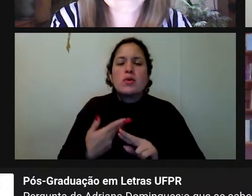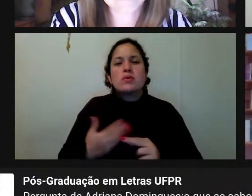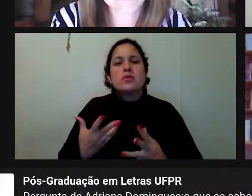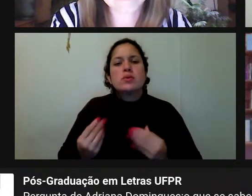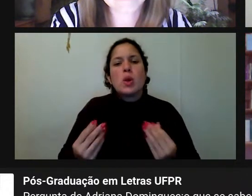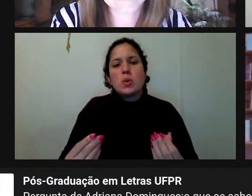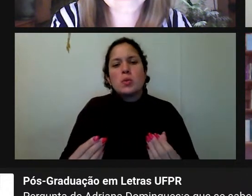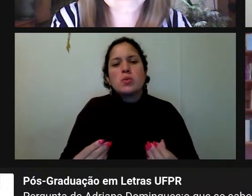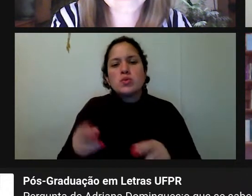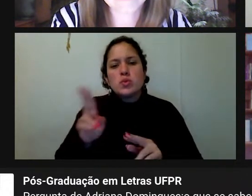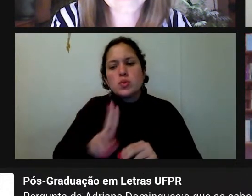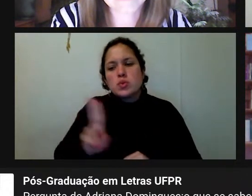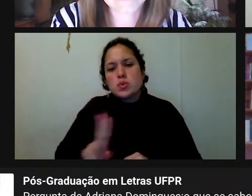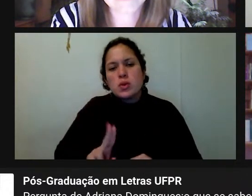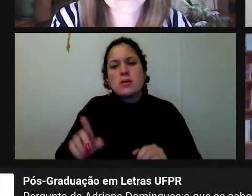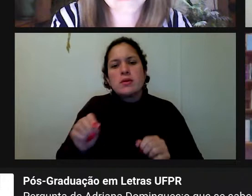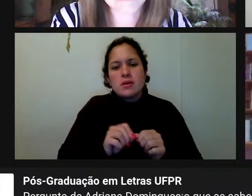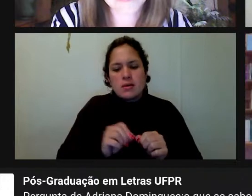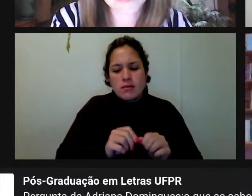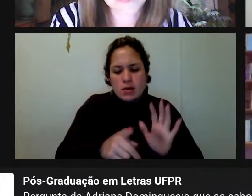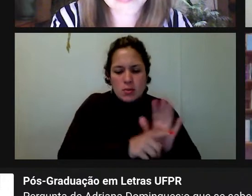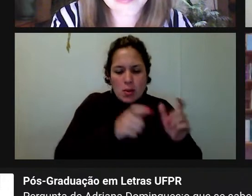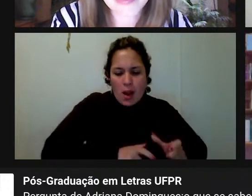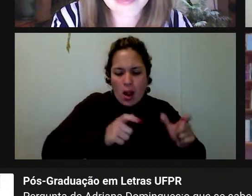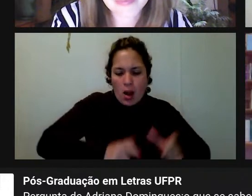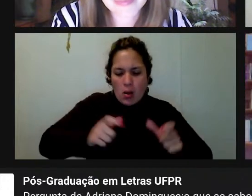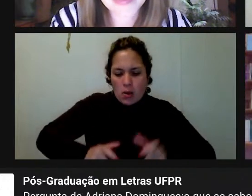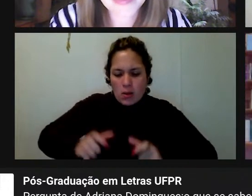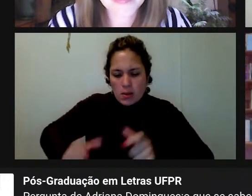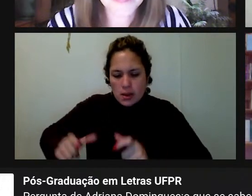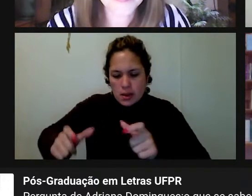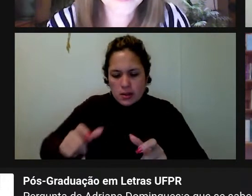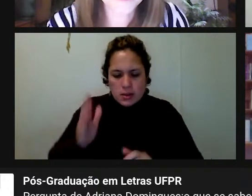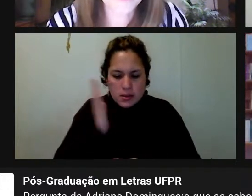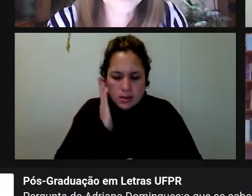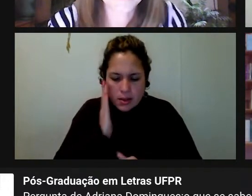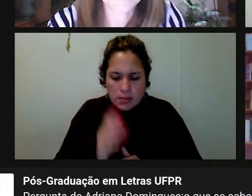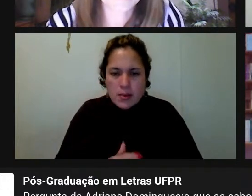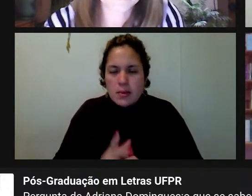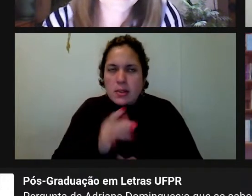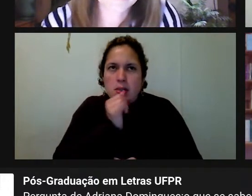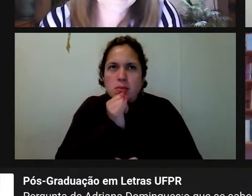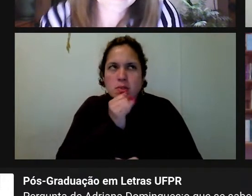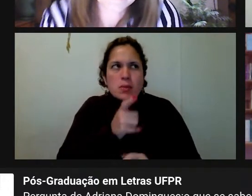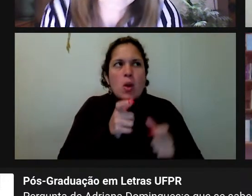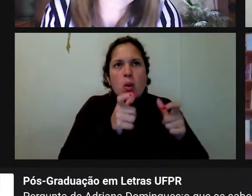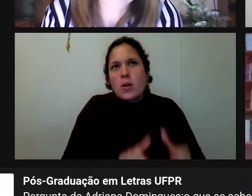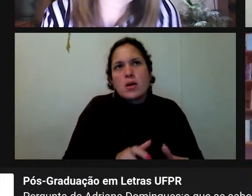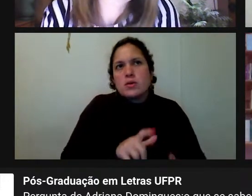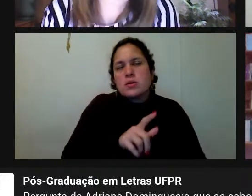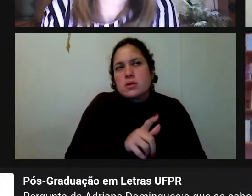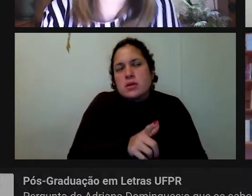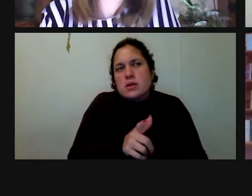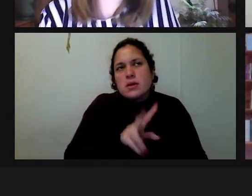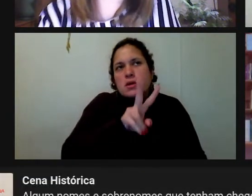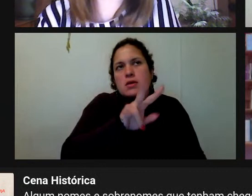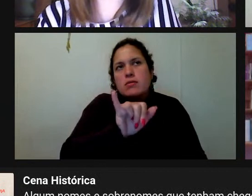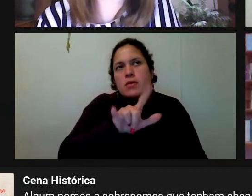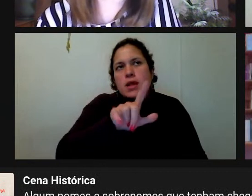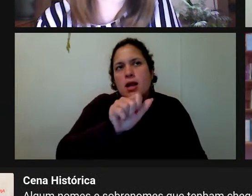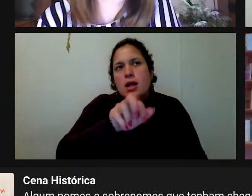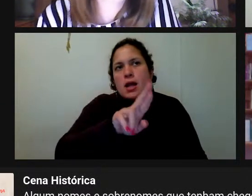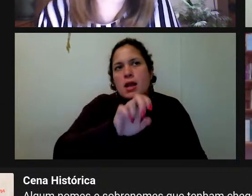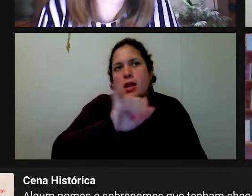dos nomes referentes aos lugares. Então, a pessoa que é de tal vilarejo, esse sufixo aparece bastante.